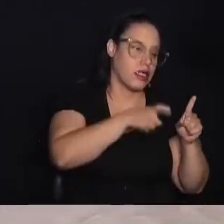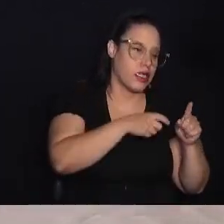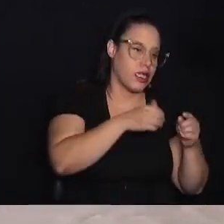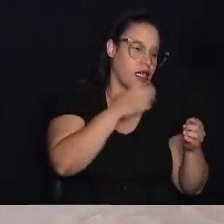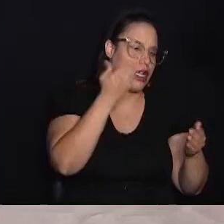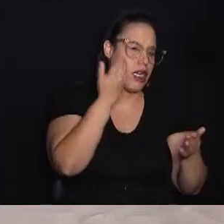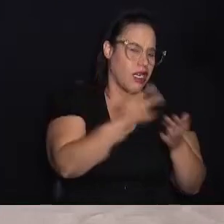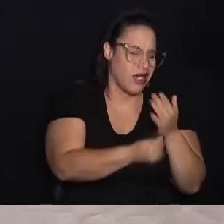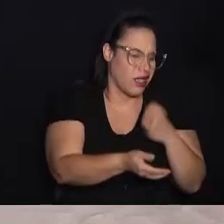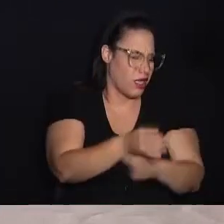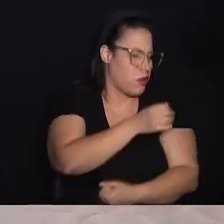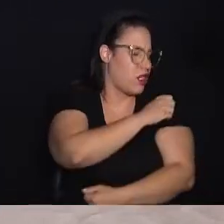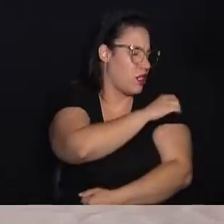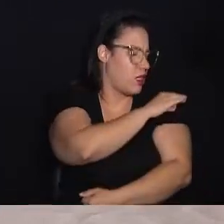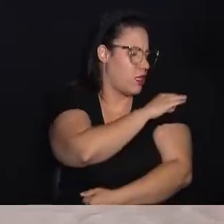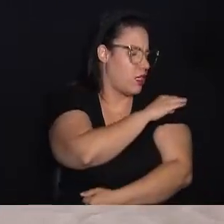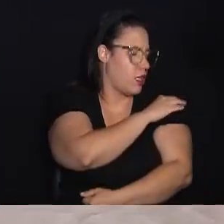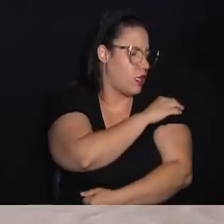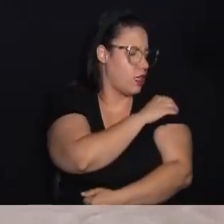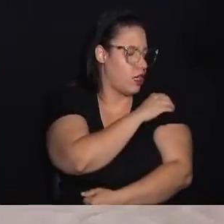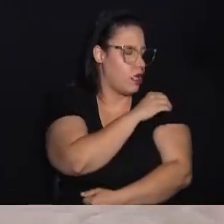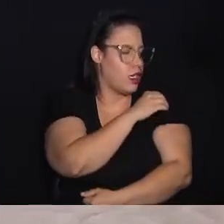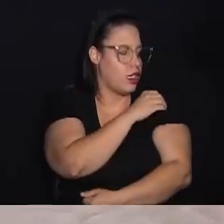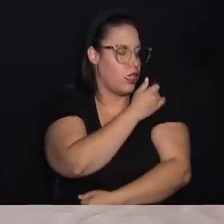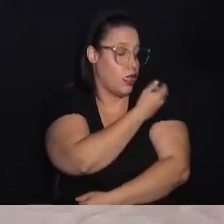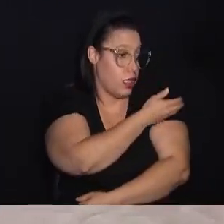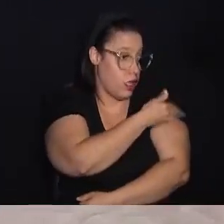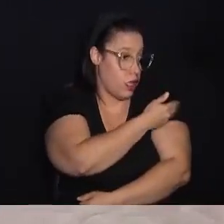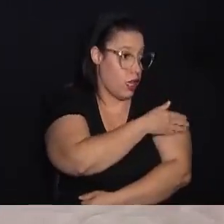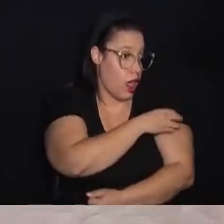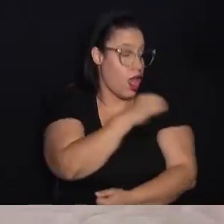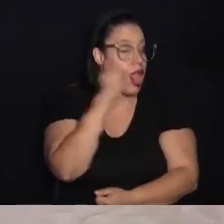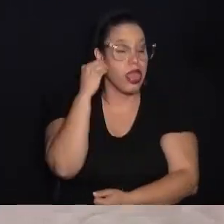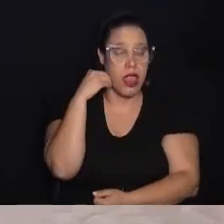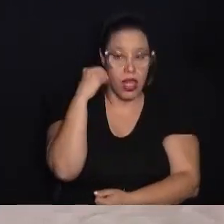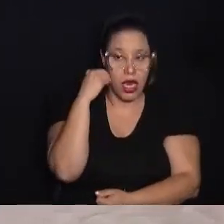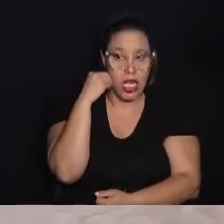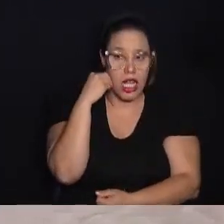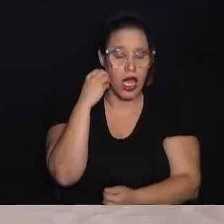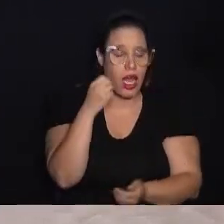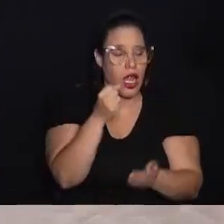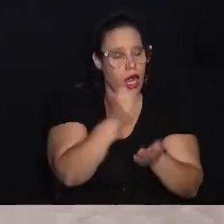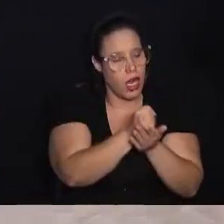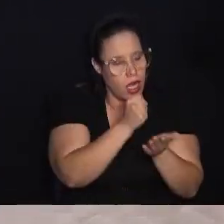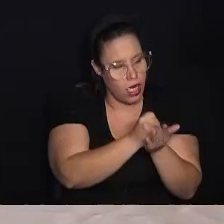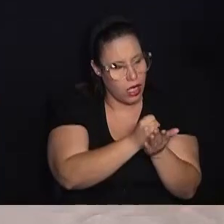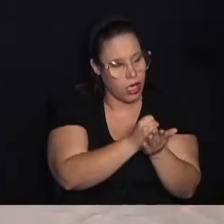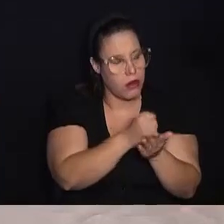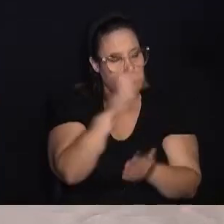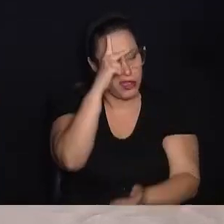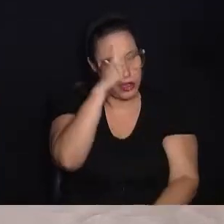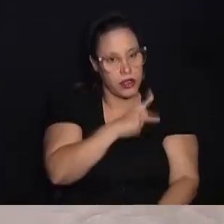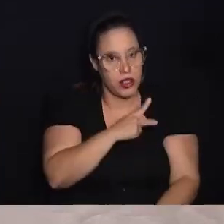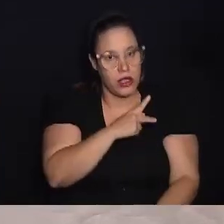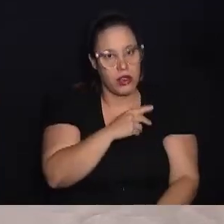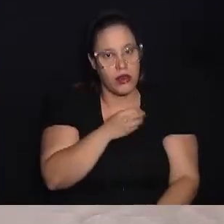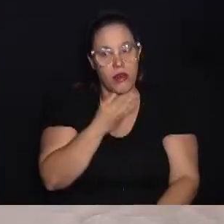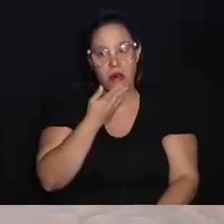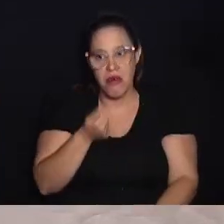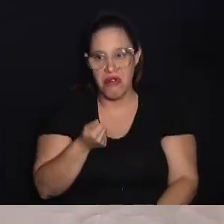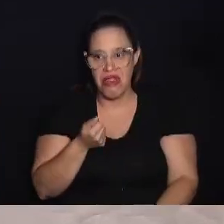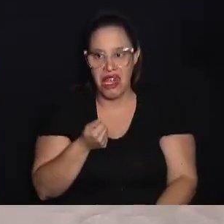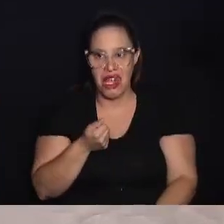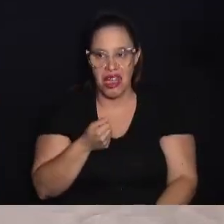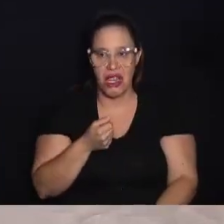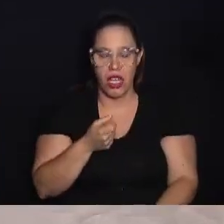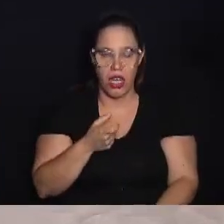tem que testar essas marcas próprias, experimentar para ver se realmente o produto vale a pena, se o consumidor vai